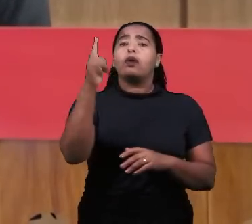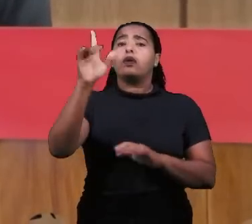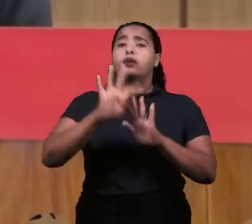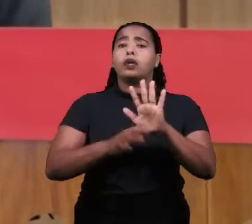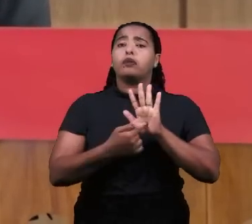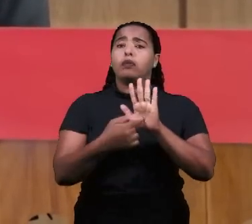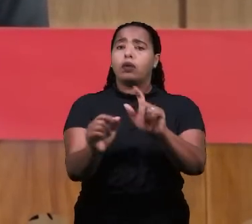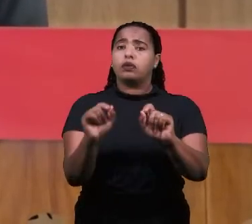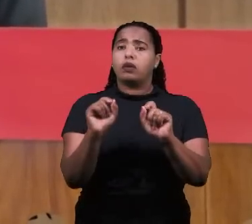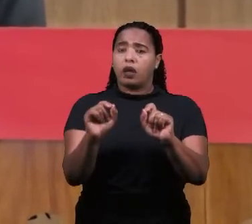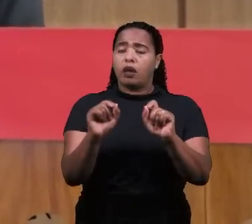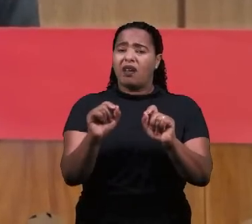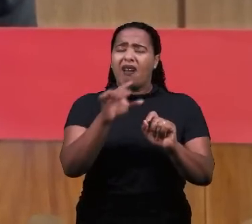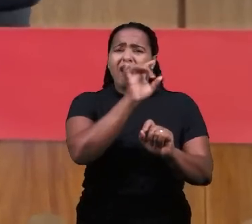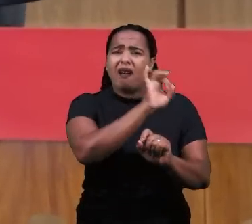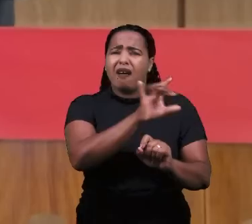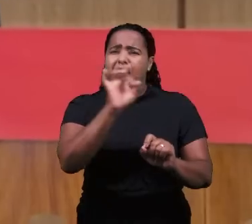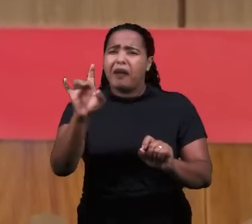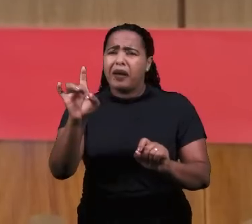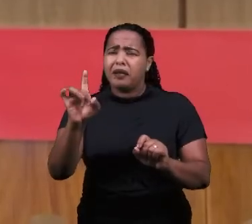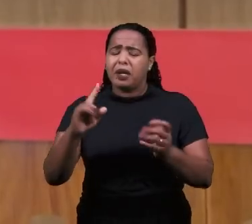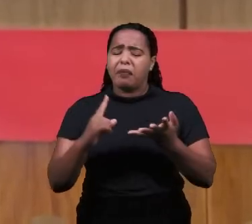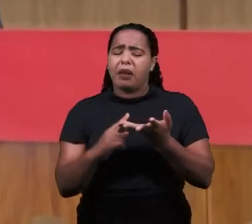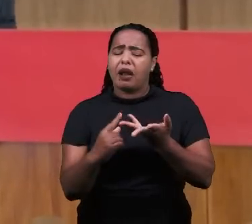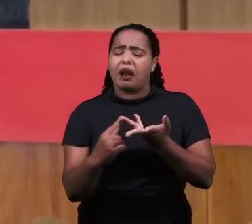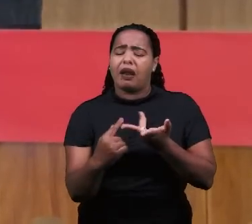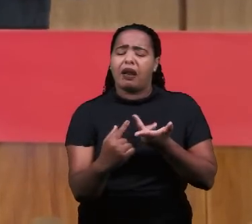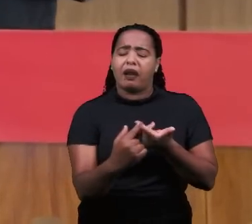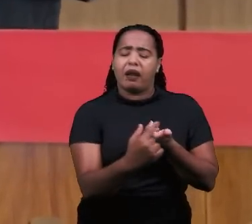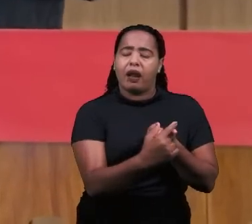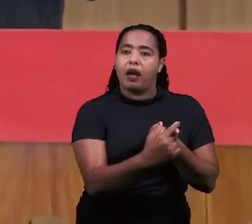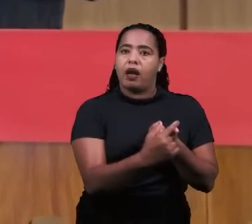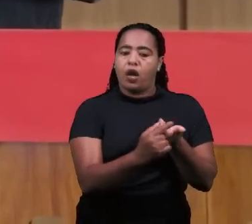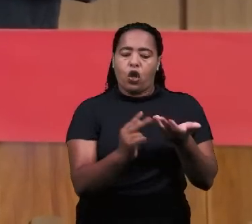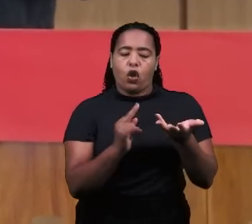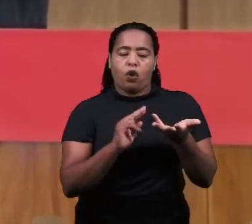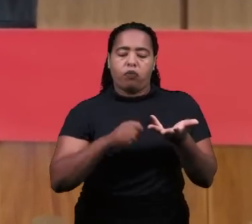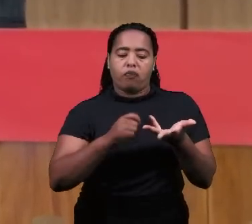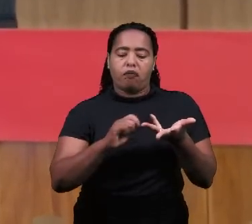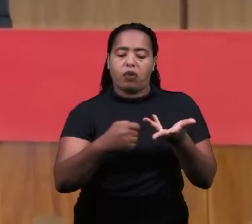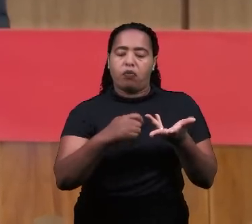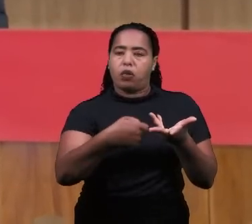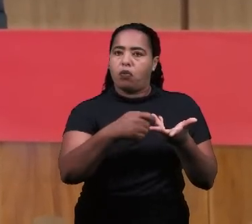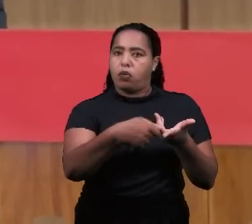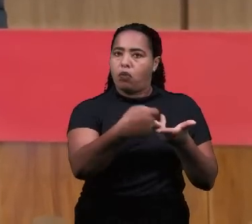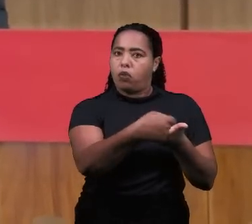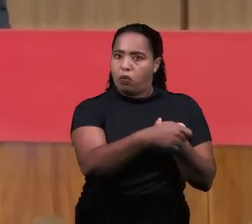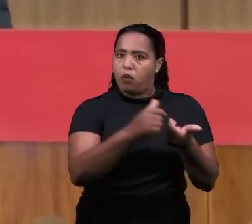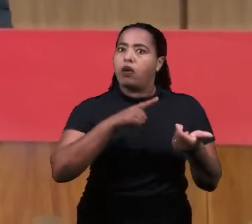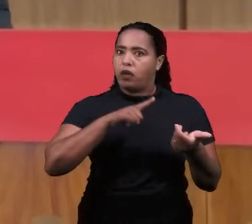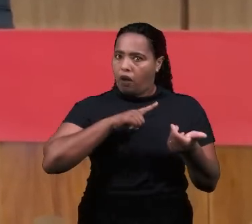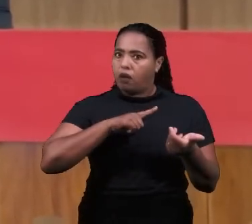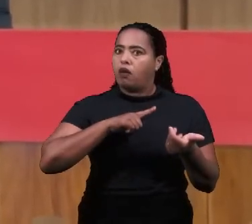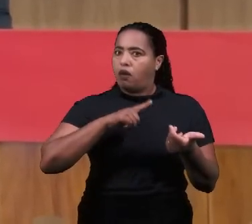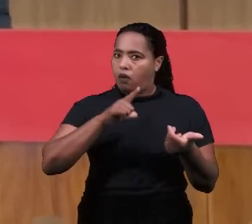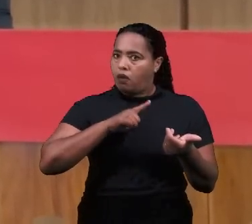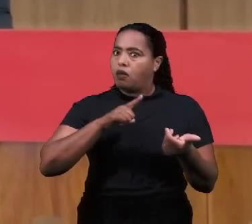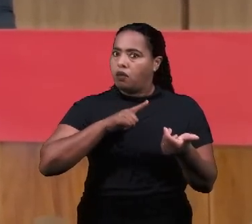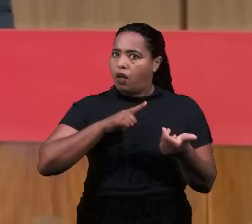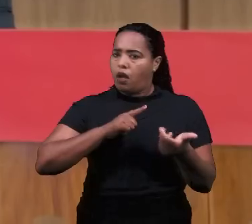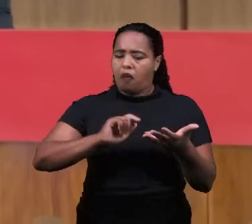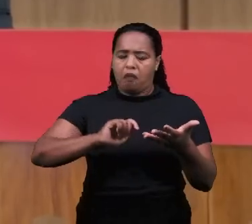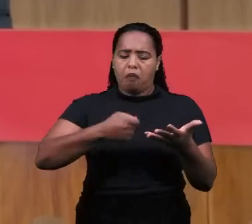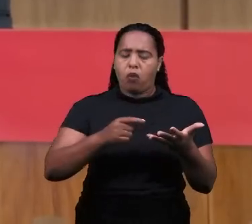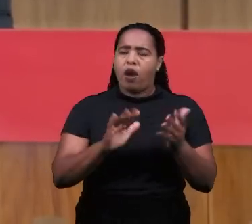cada pecado, porque o pecado tem nome. Lá no livro da lei está escrito assim, né? Não adulterarás,